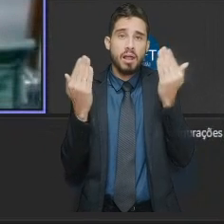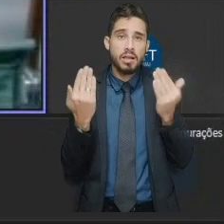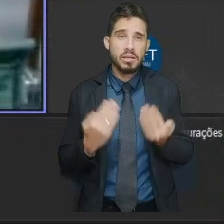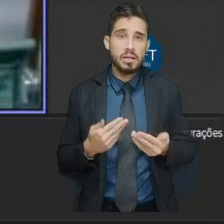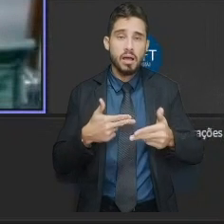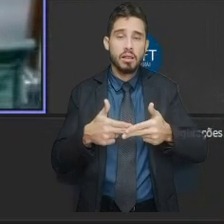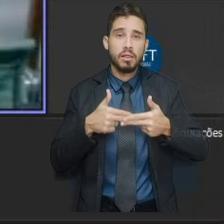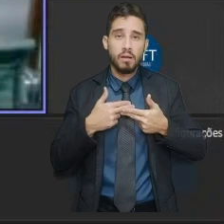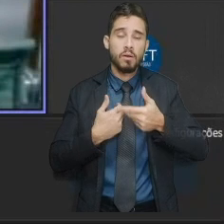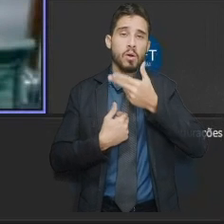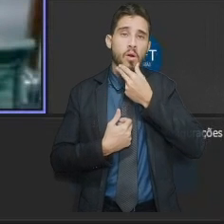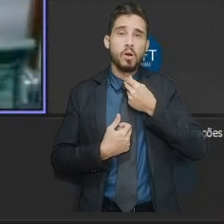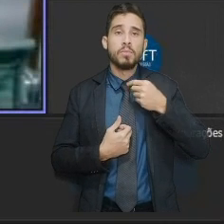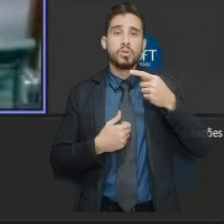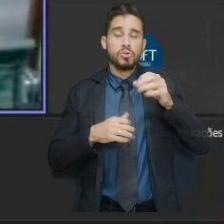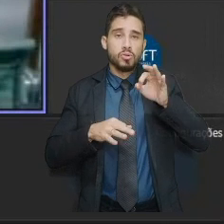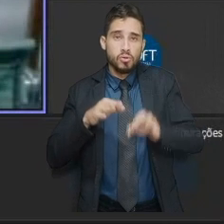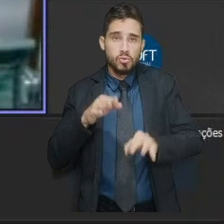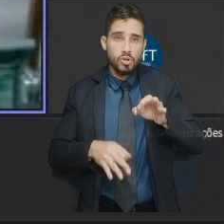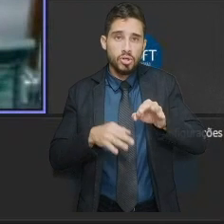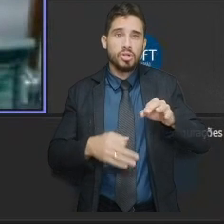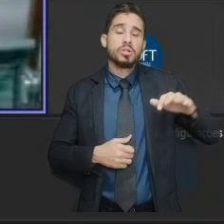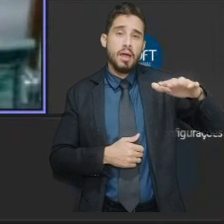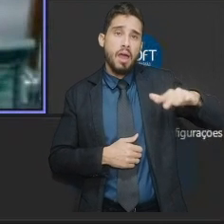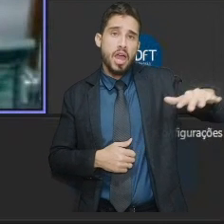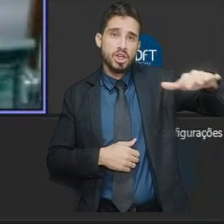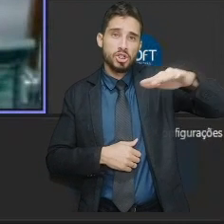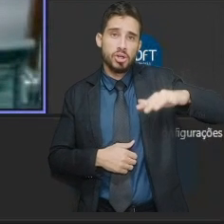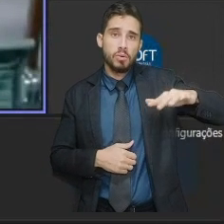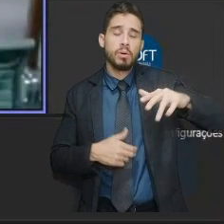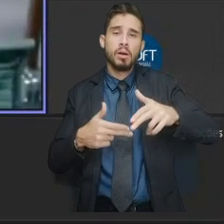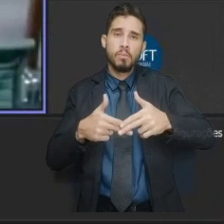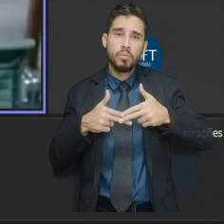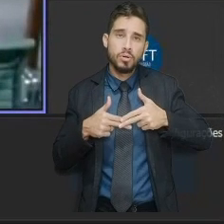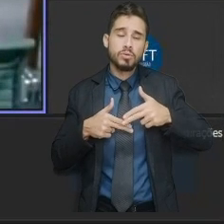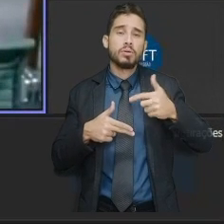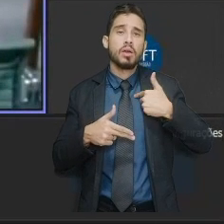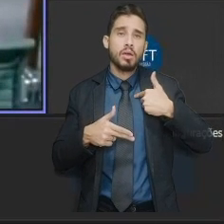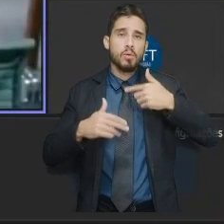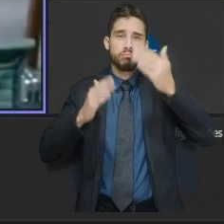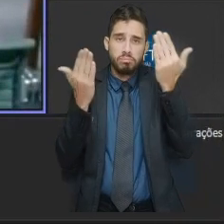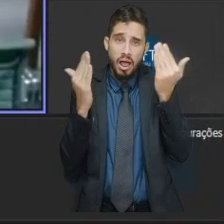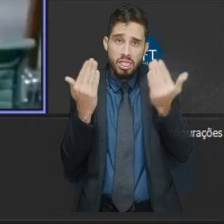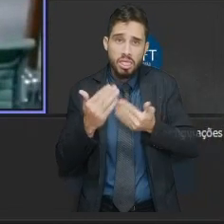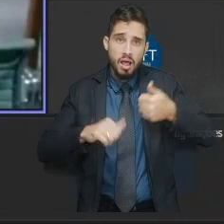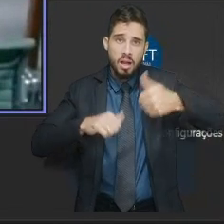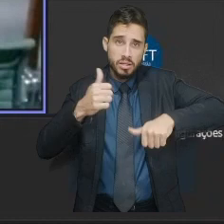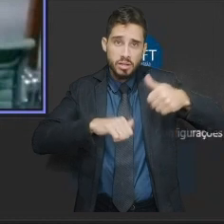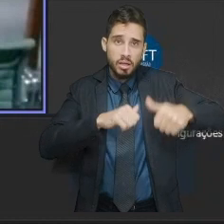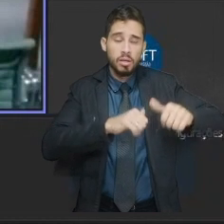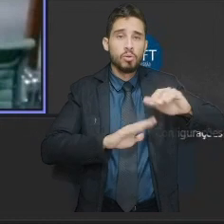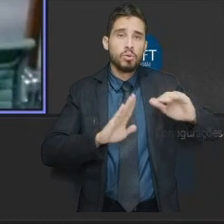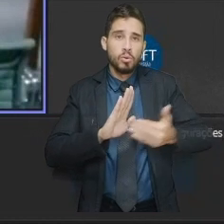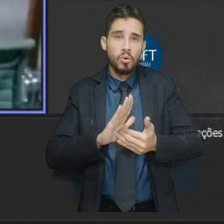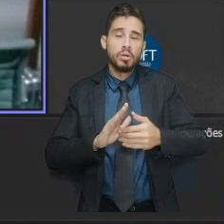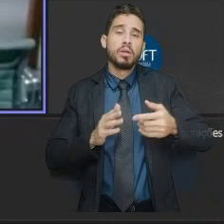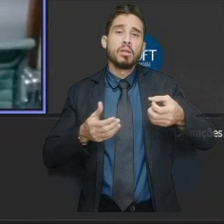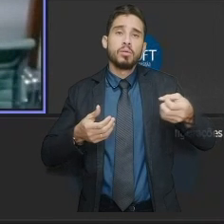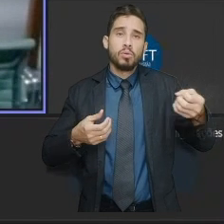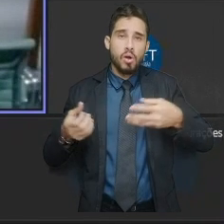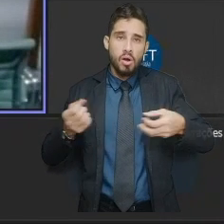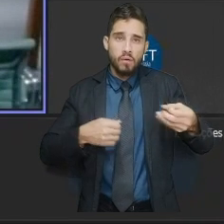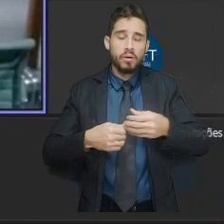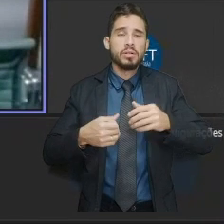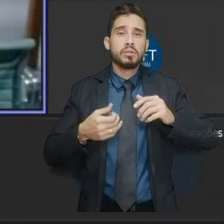ser analisadas pelo juiz de origem. Portanto, eu mantenho a minha posição, analisei, como disse, todas